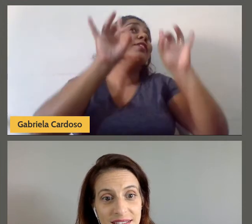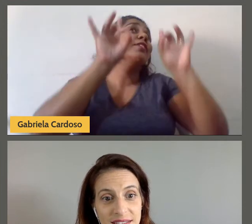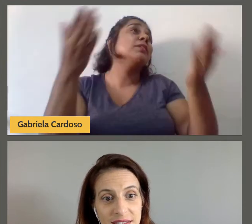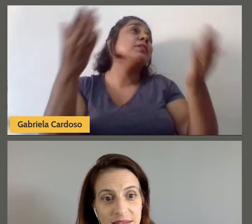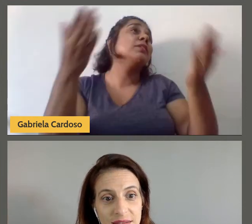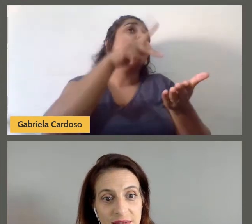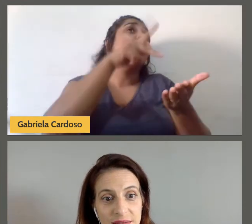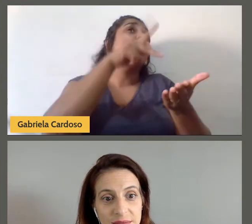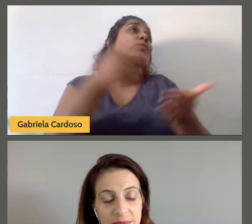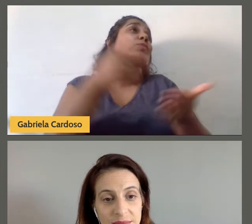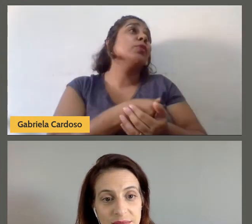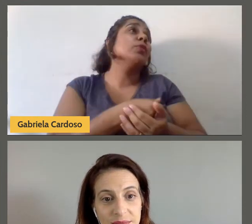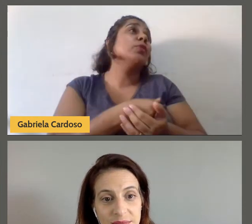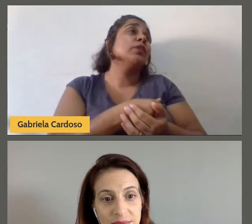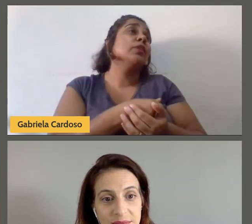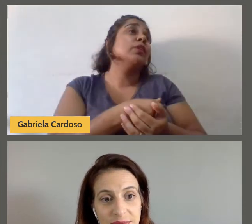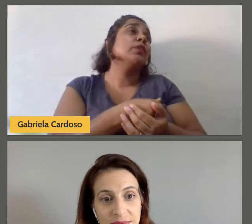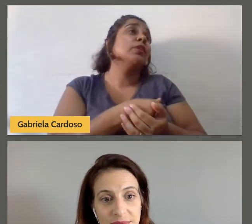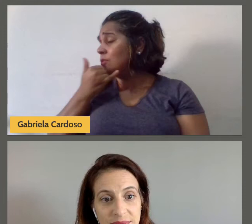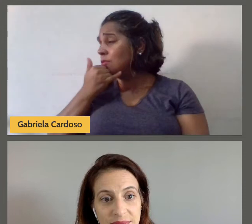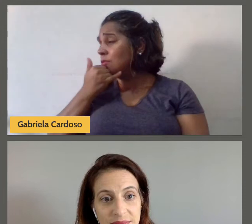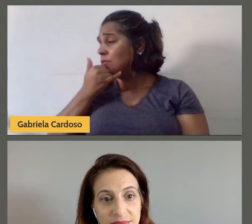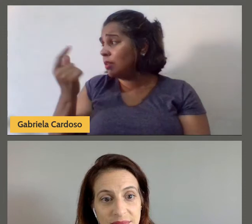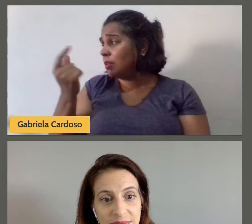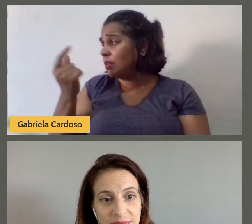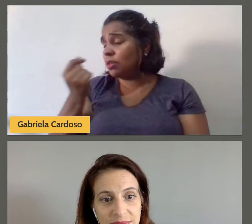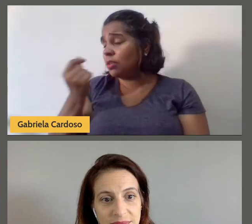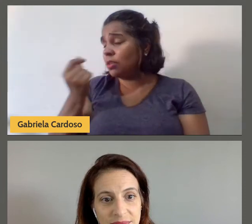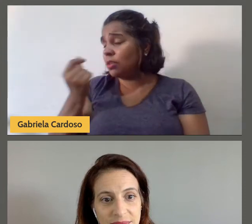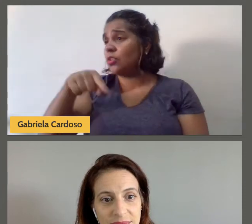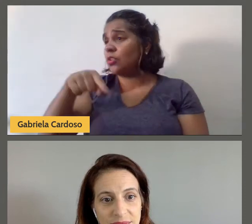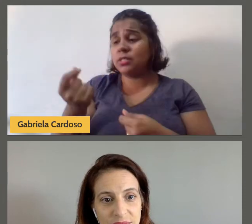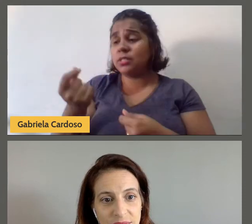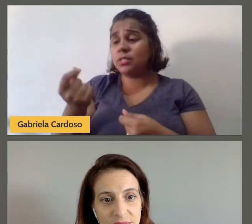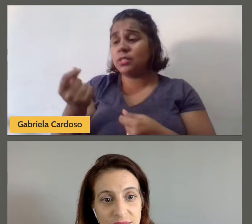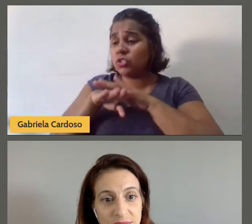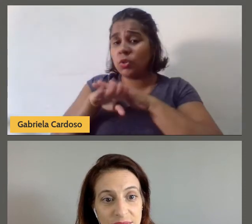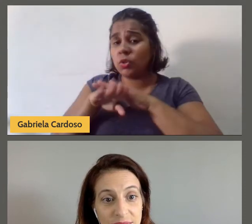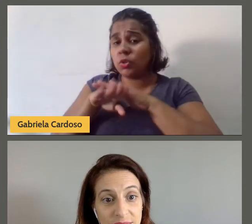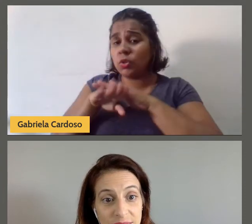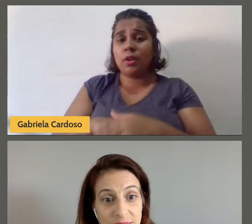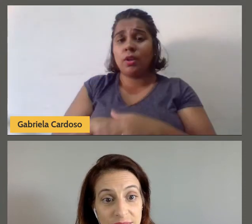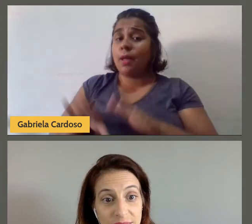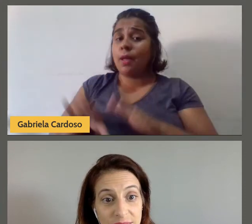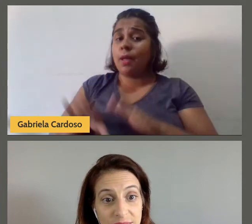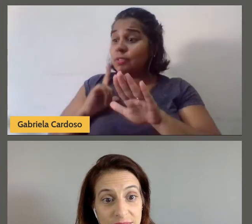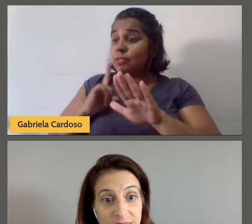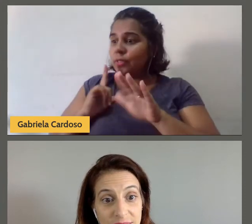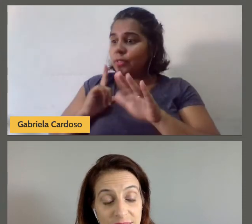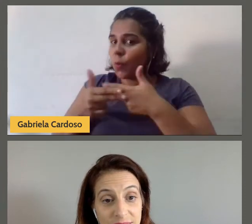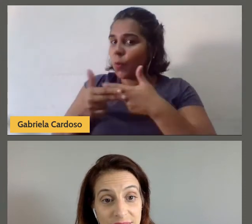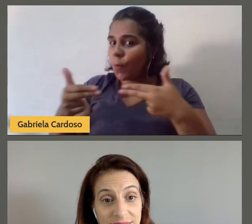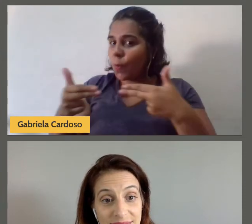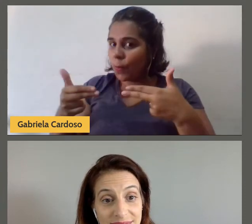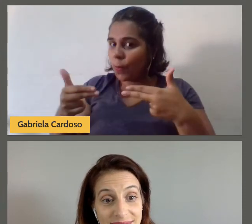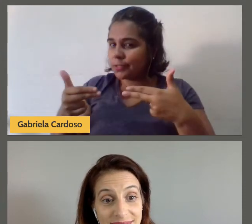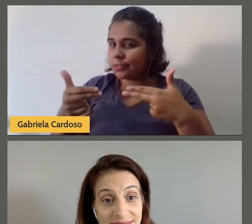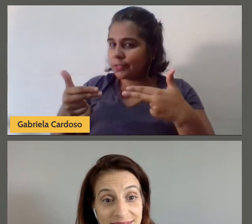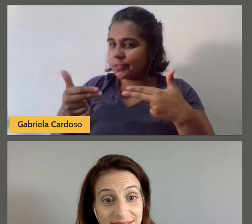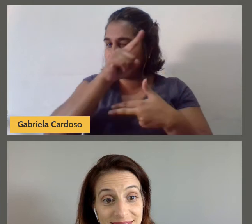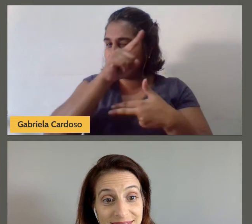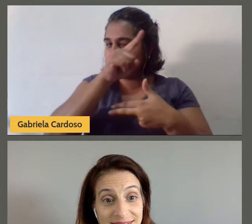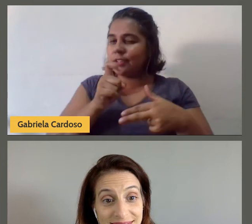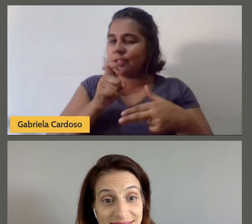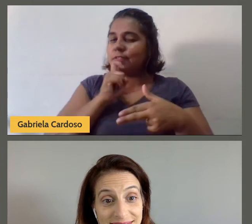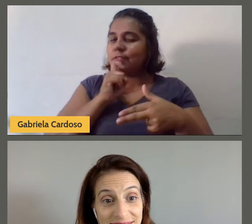filho, eu não tenho dinheiro, a gente tem que economizar, mas enfim, tem um resto de uns ingredientes típicos aqui na geladeira, vou fazer uma